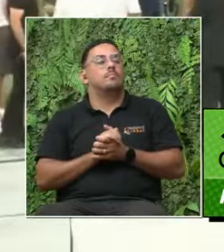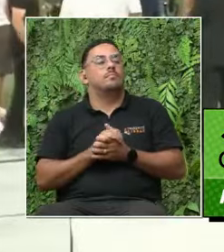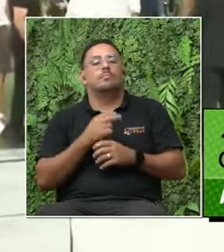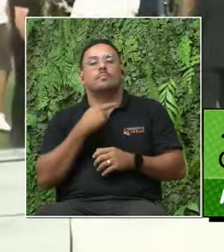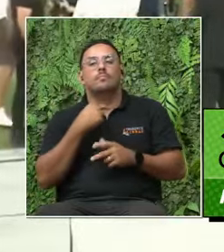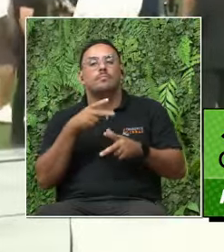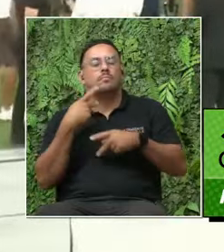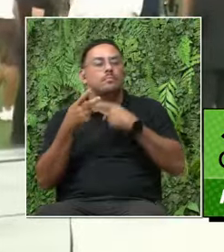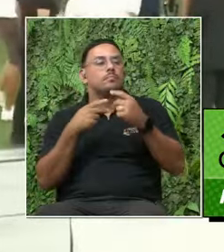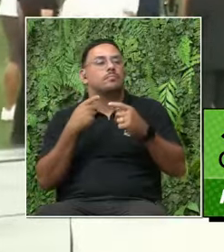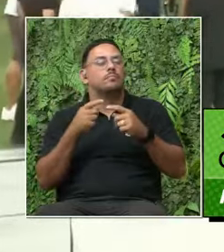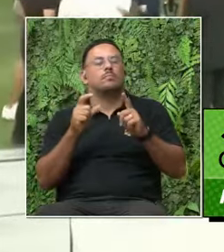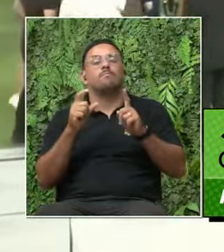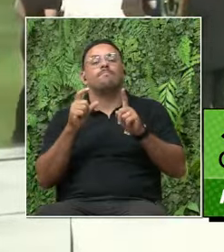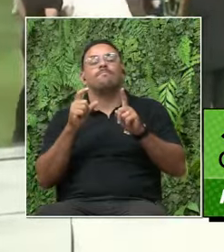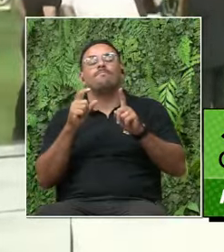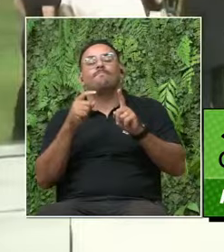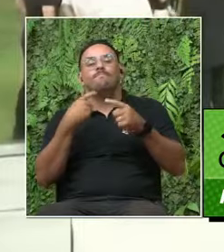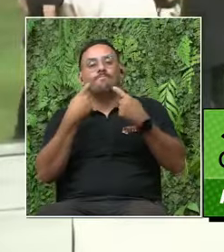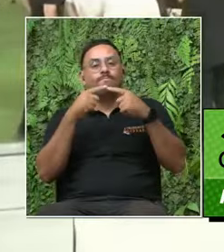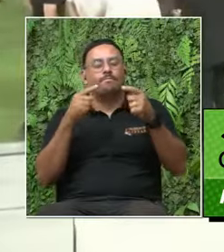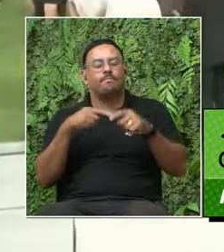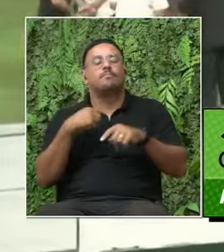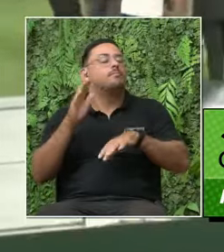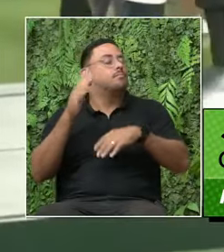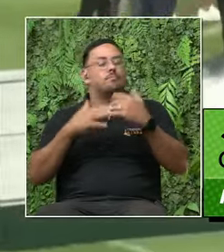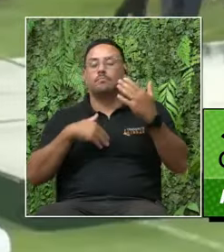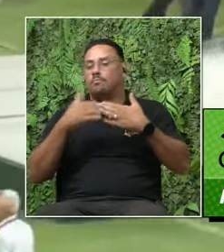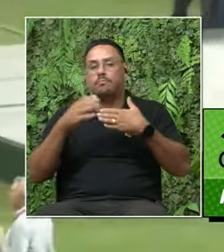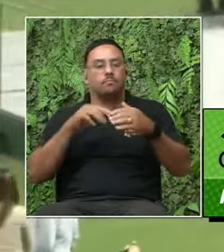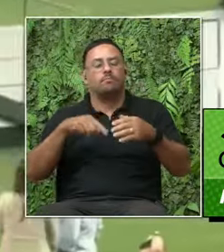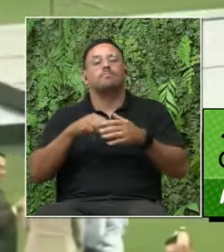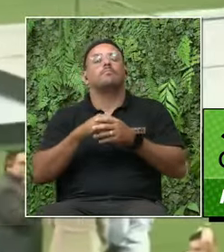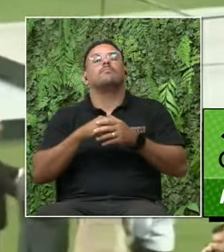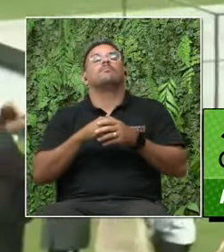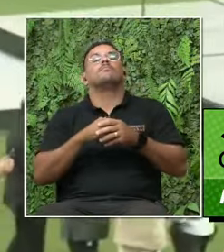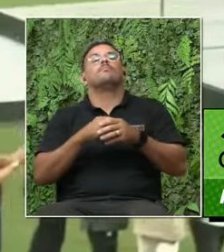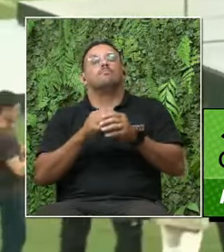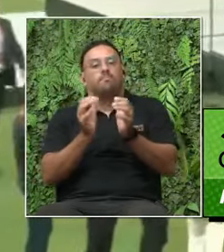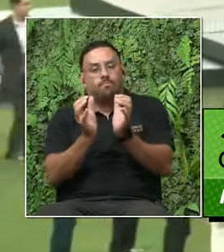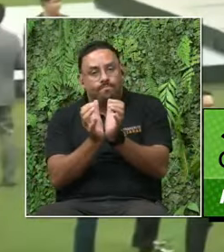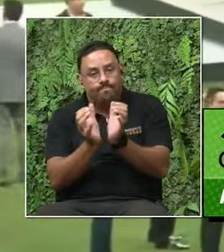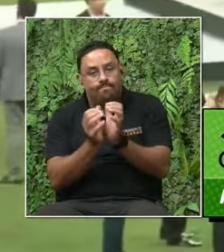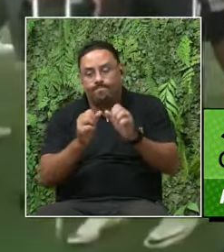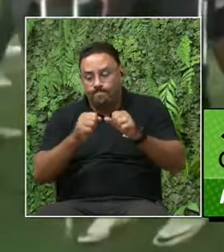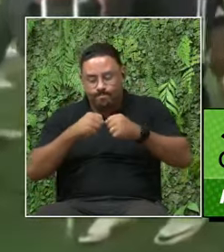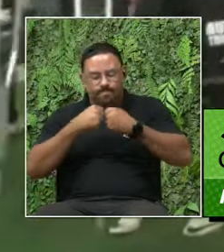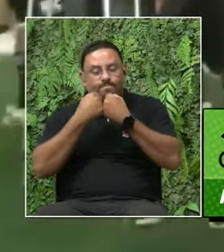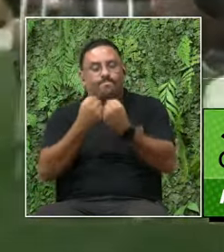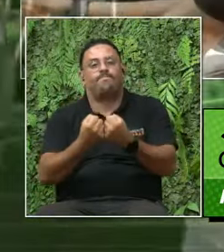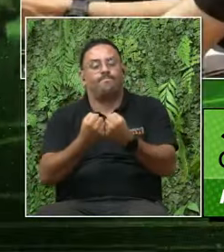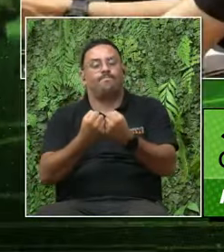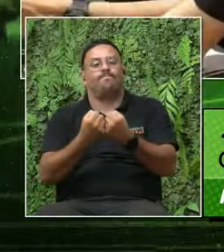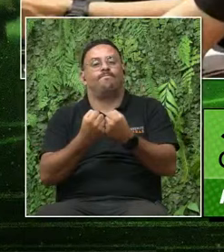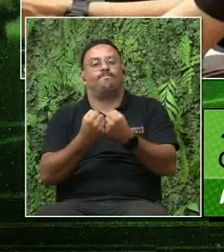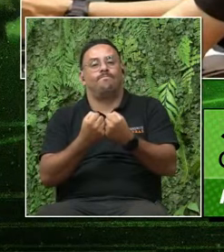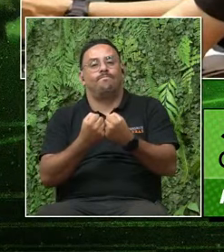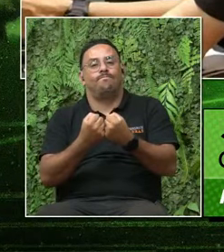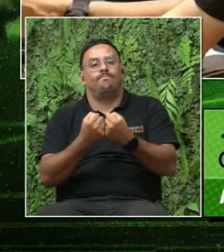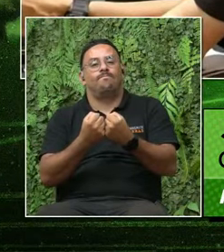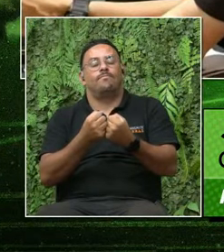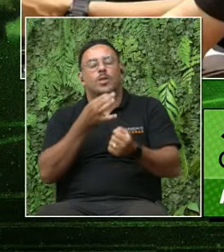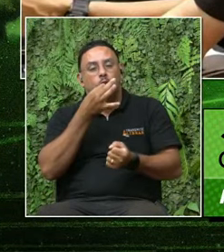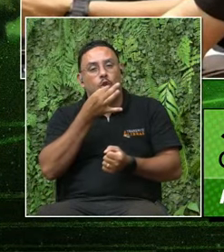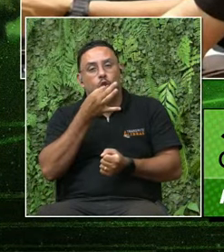pode palavrões isso não mas aqui independente de qualquer coisa time lutou último minuto mas o caralo roubou também não o